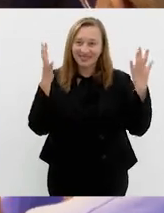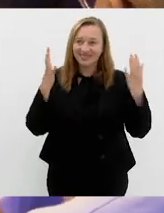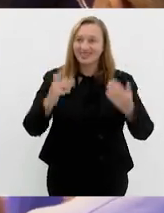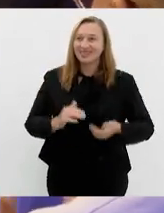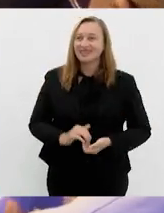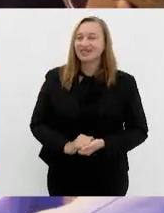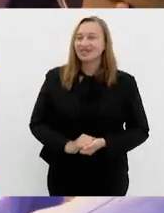obrigado